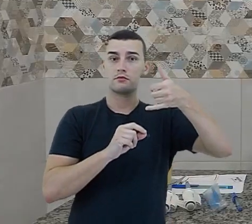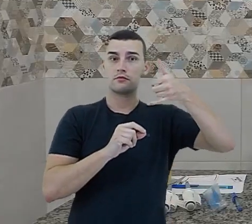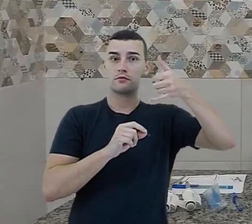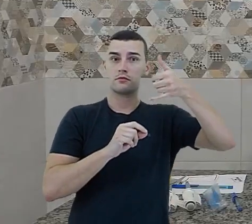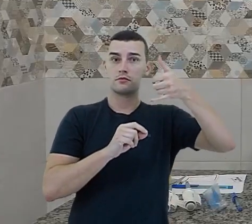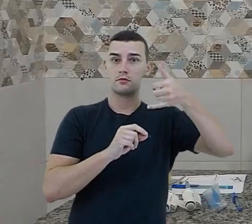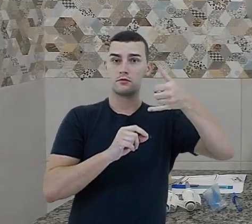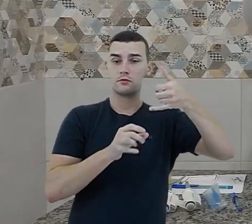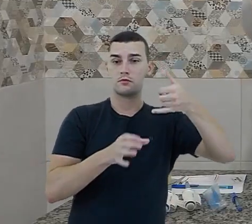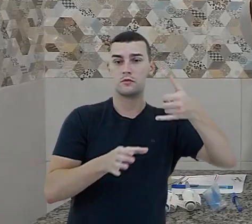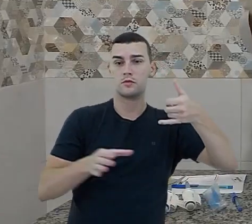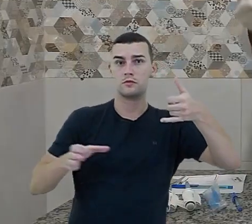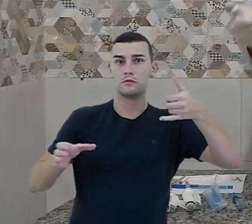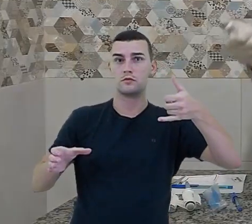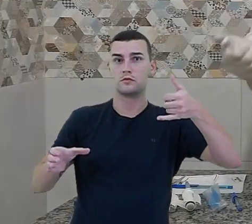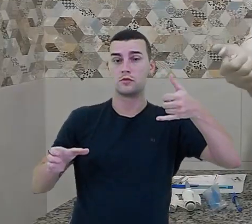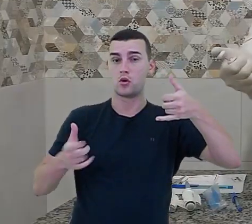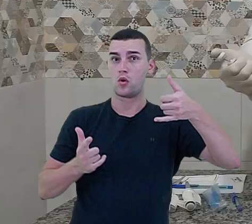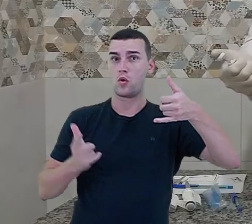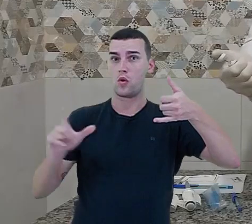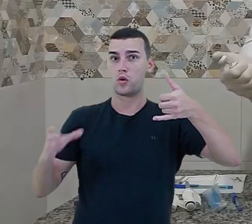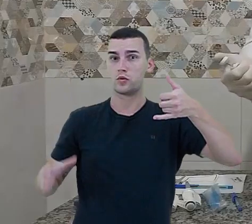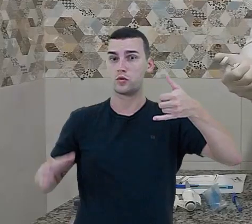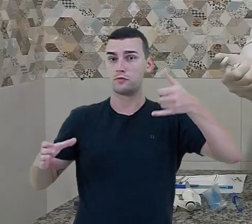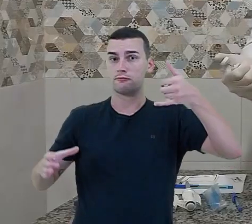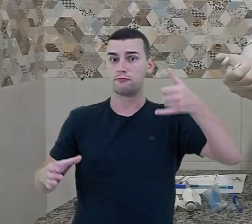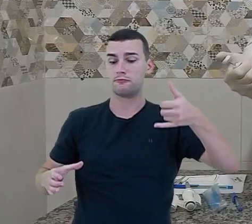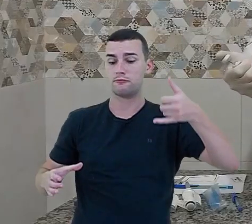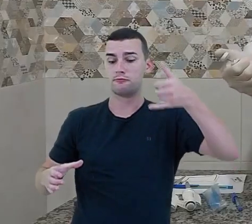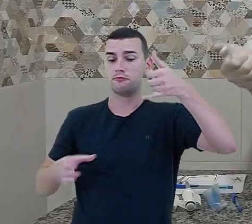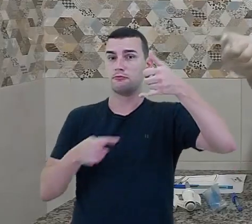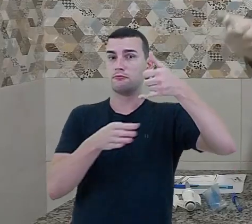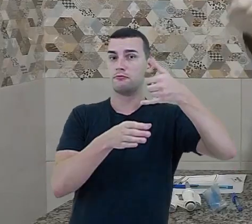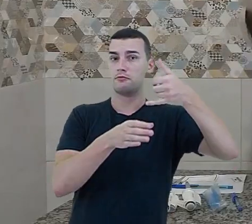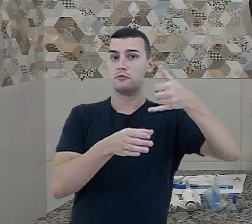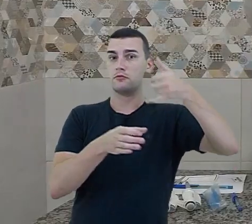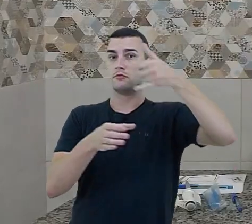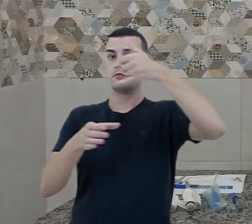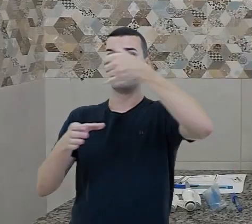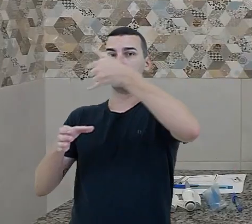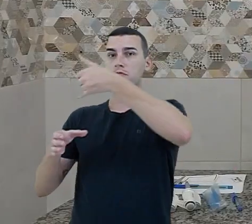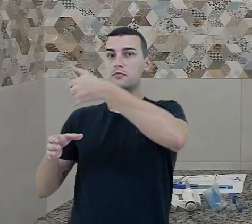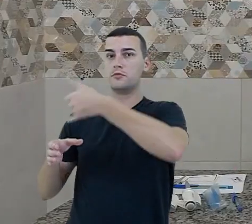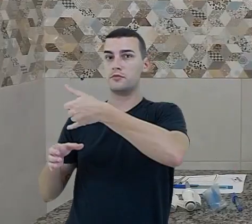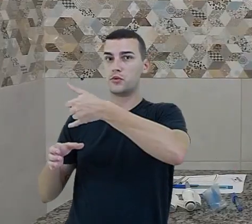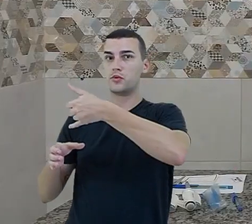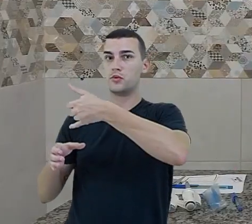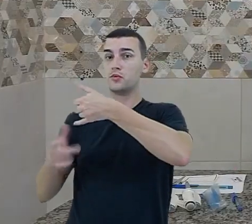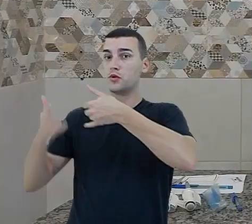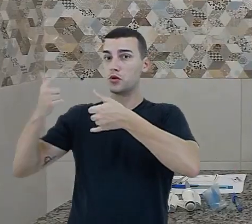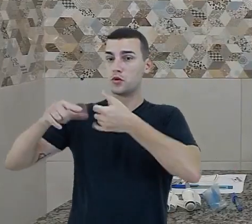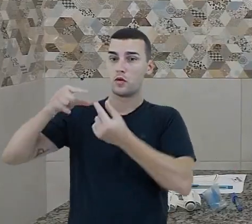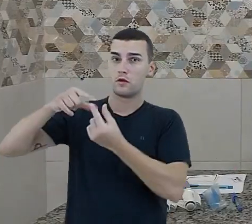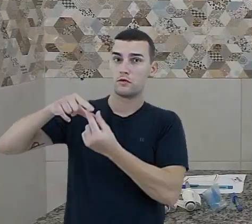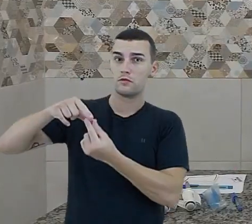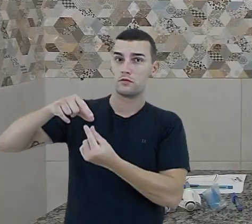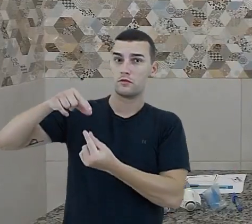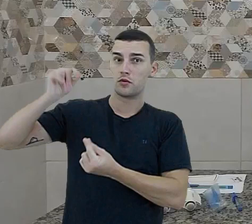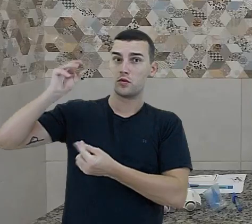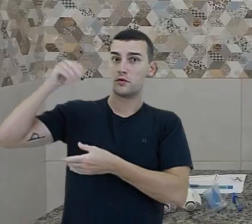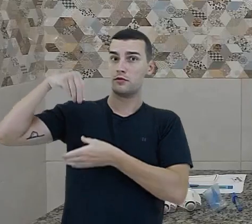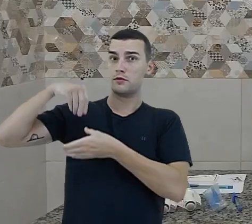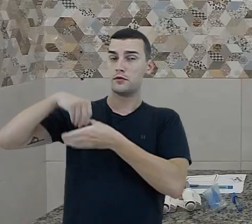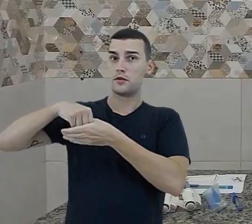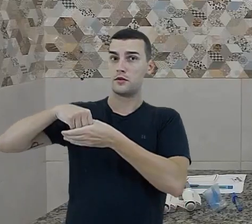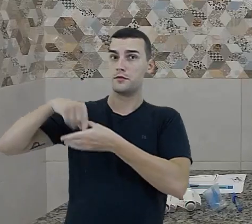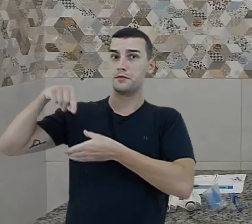este líquido. Então eu venho aqui no outro recipiente e coloco novamente a ponteira no